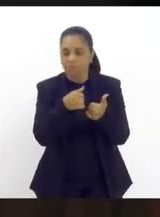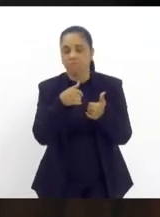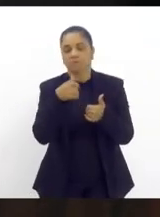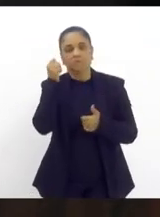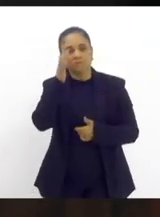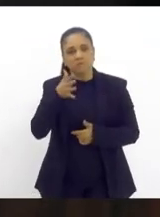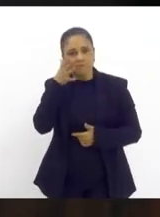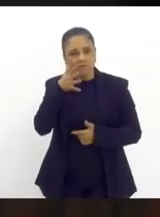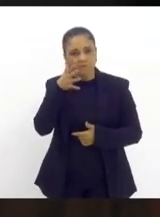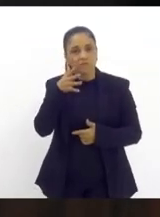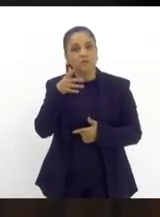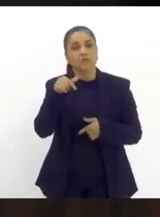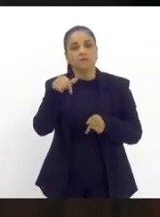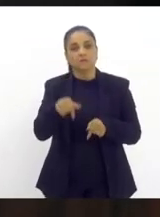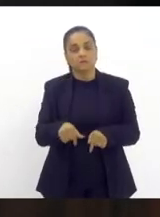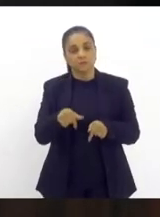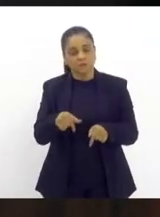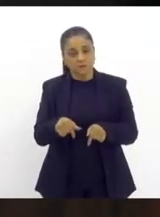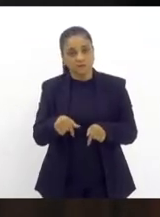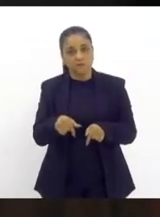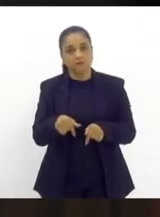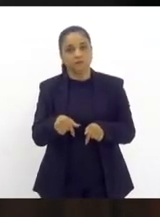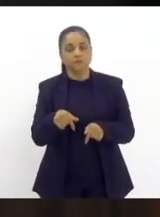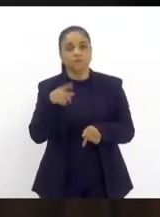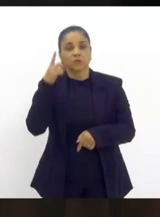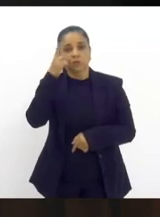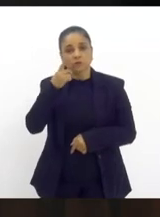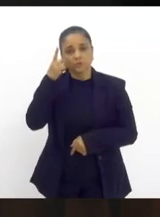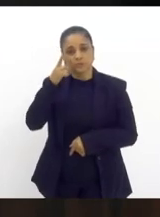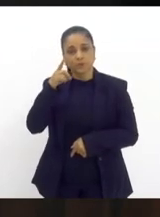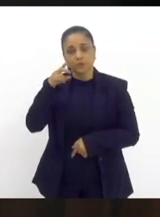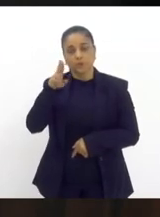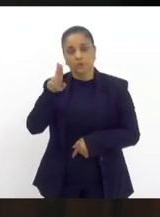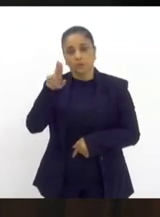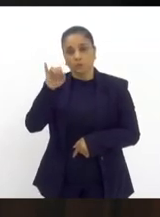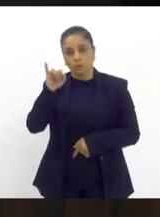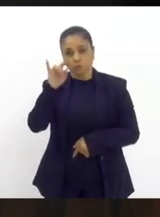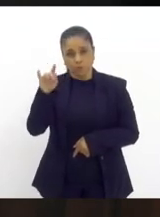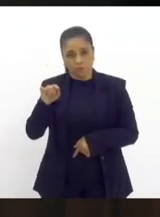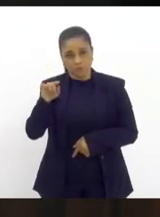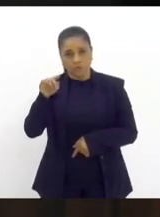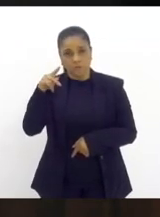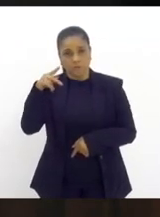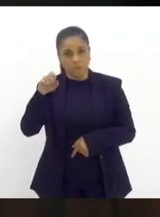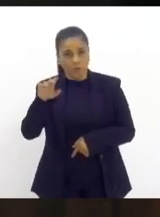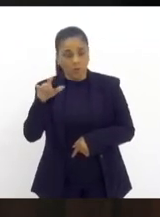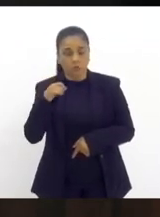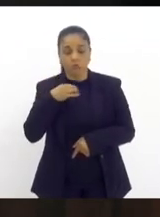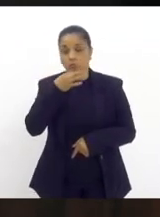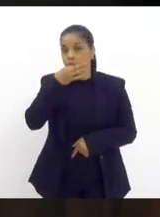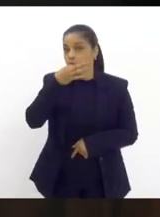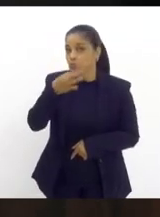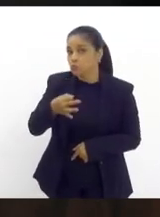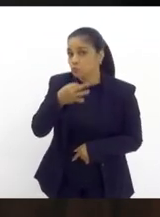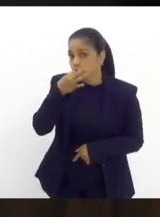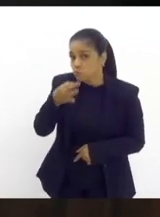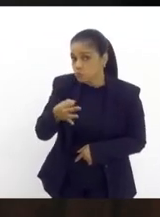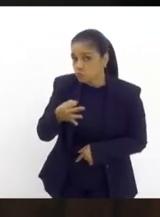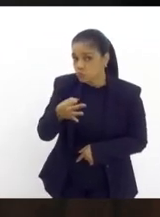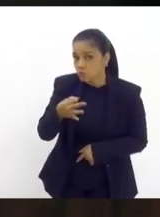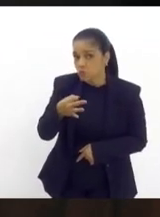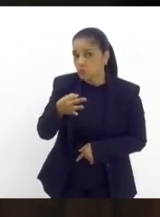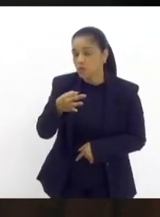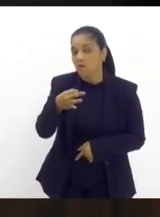é trazer aqui o fato que o Deputado Luiz Paulo ele sugeriu mas na ausência